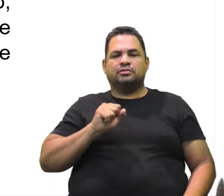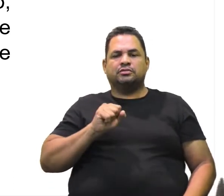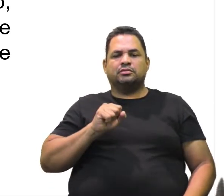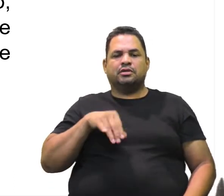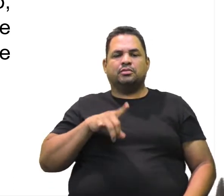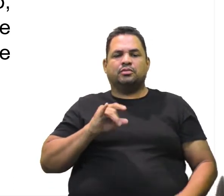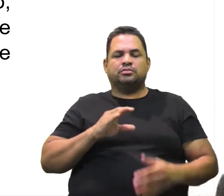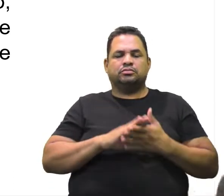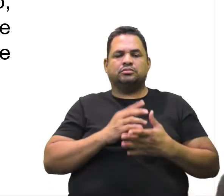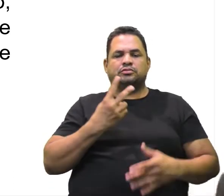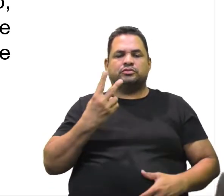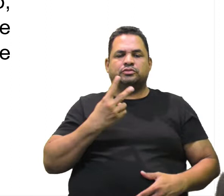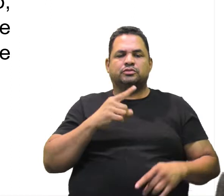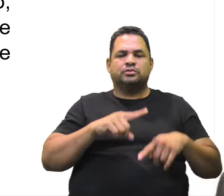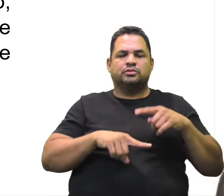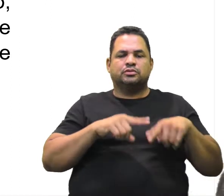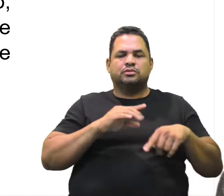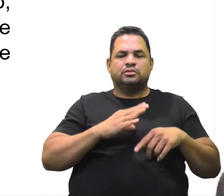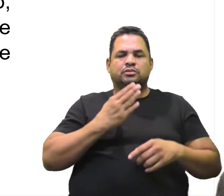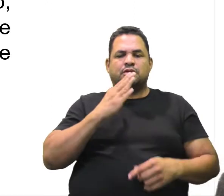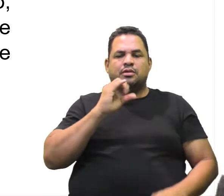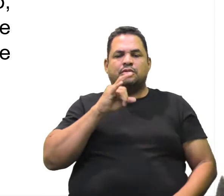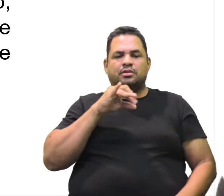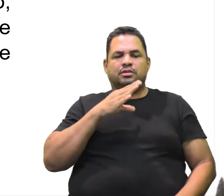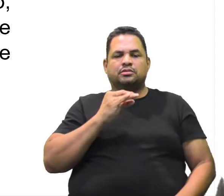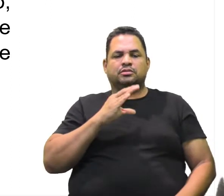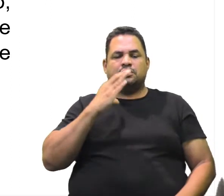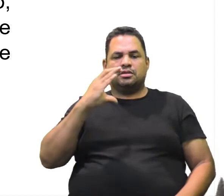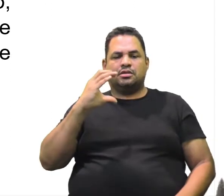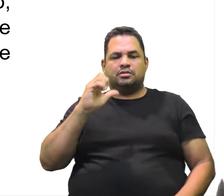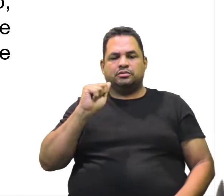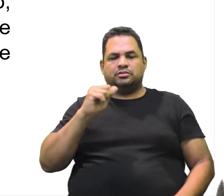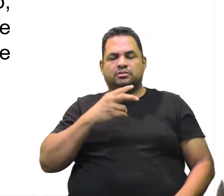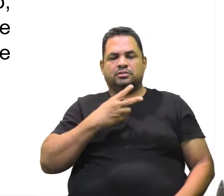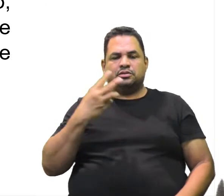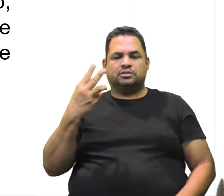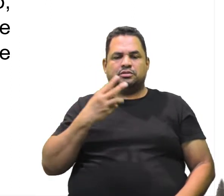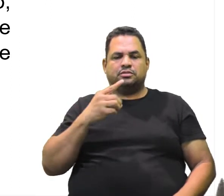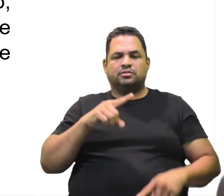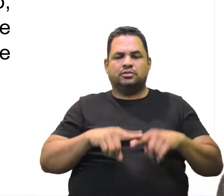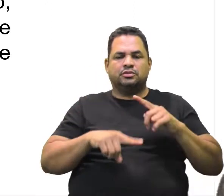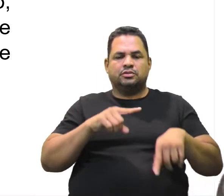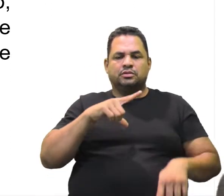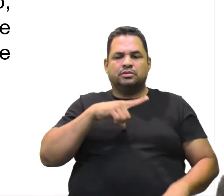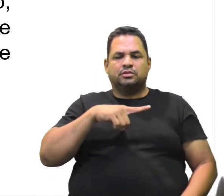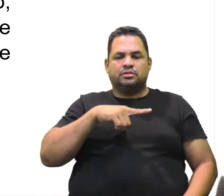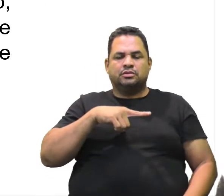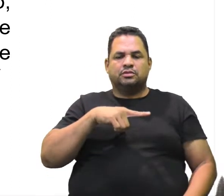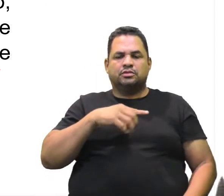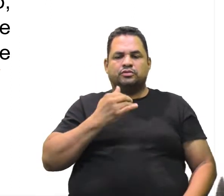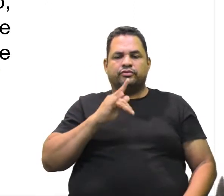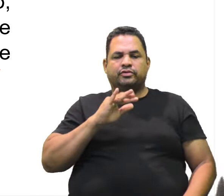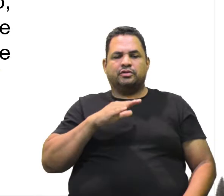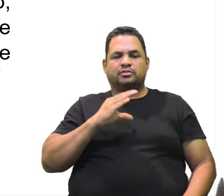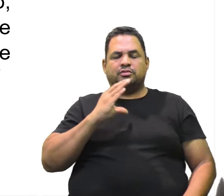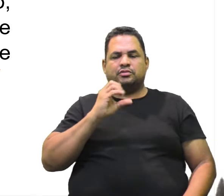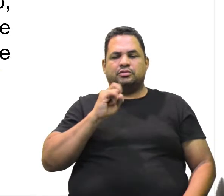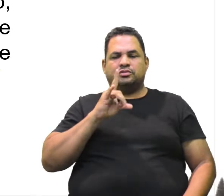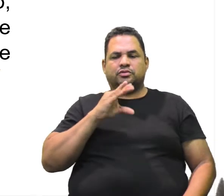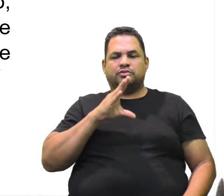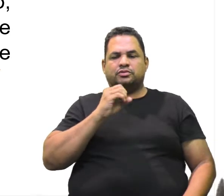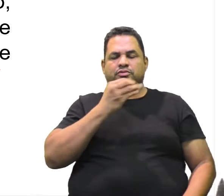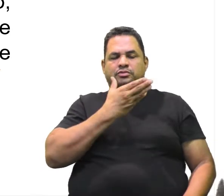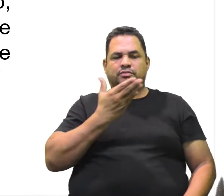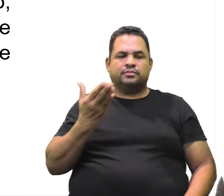possui íons carbonato e cálcio. E o terceiro possui íons sulfato e sódio. Então, está vendo aqui,